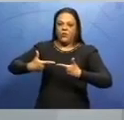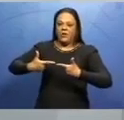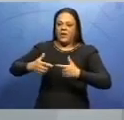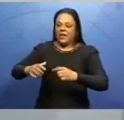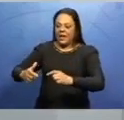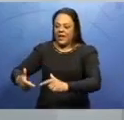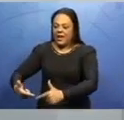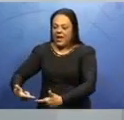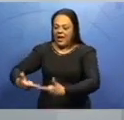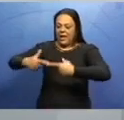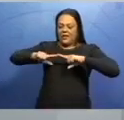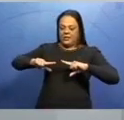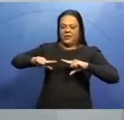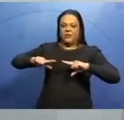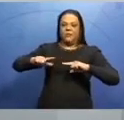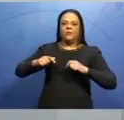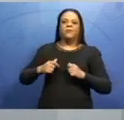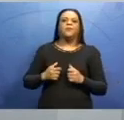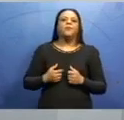Vamos refletir?